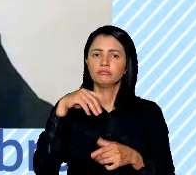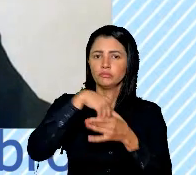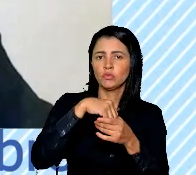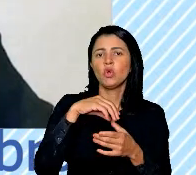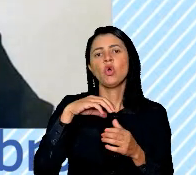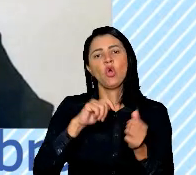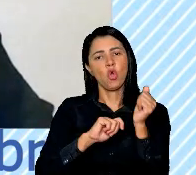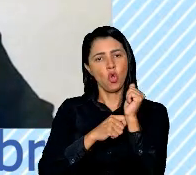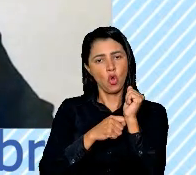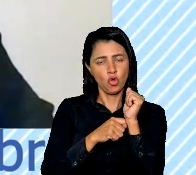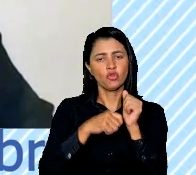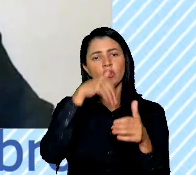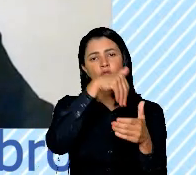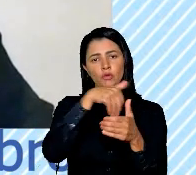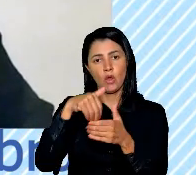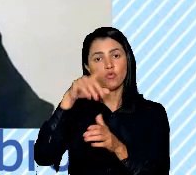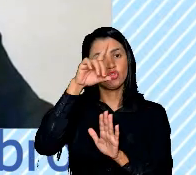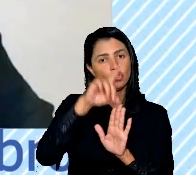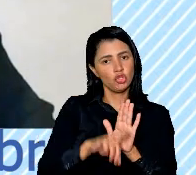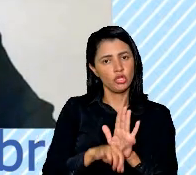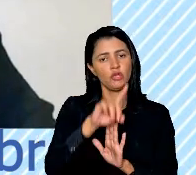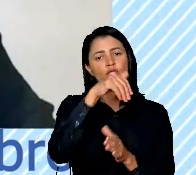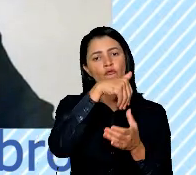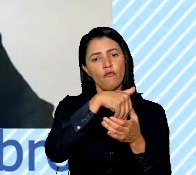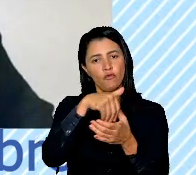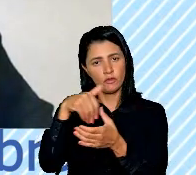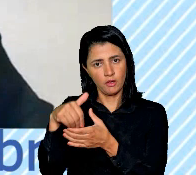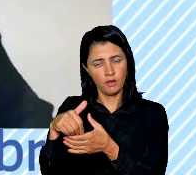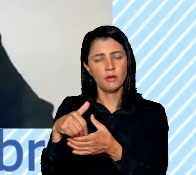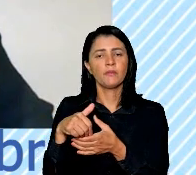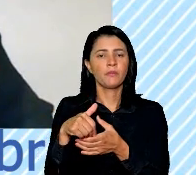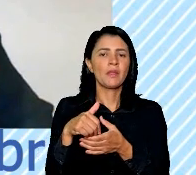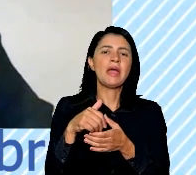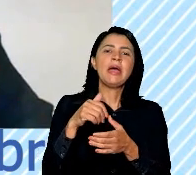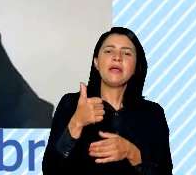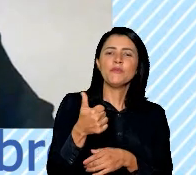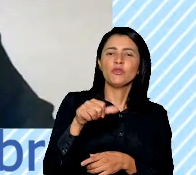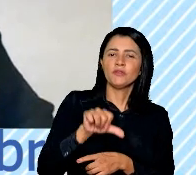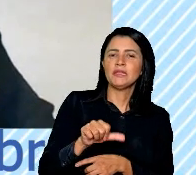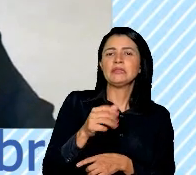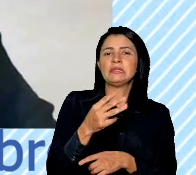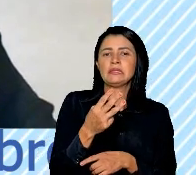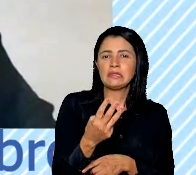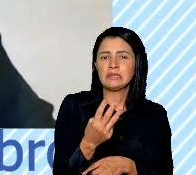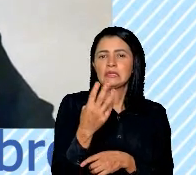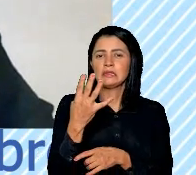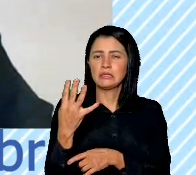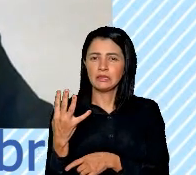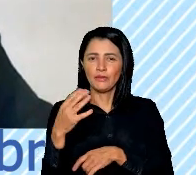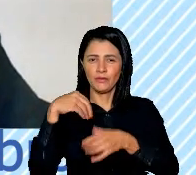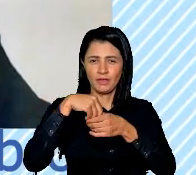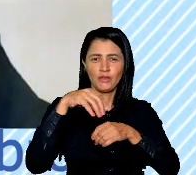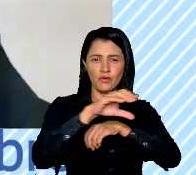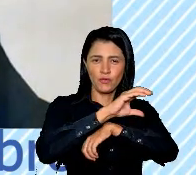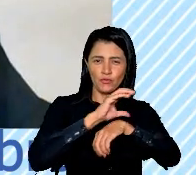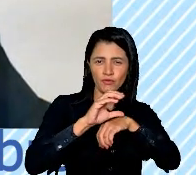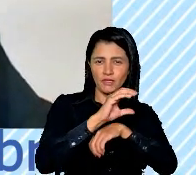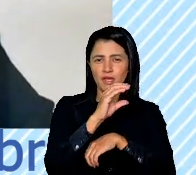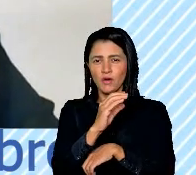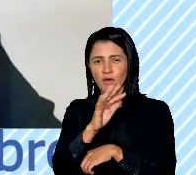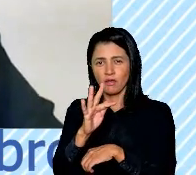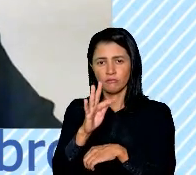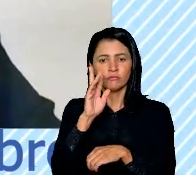de 32 seu direito de votar. Em 1934, na Constituição Federal, foi